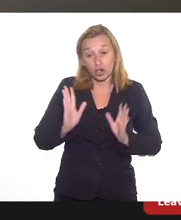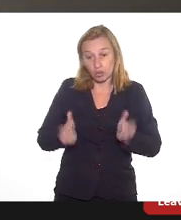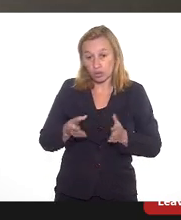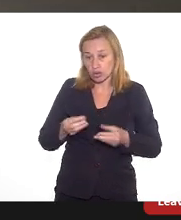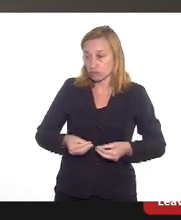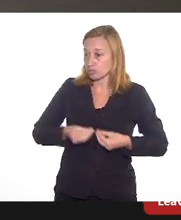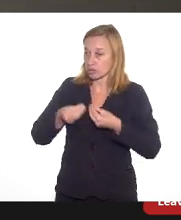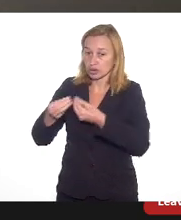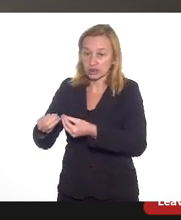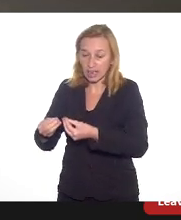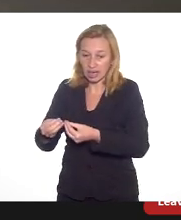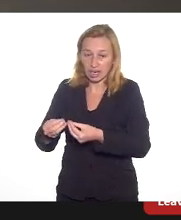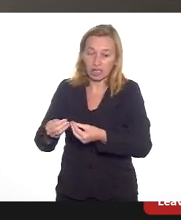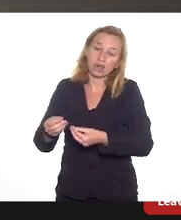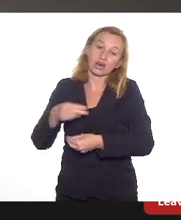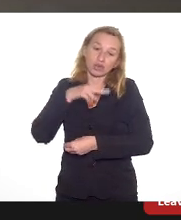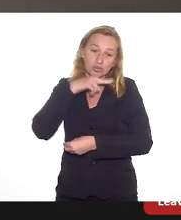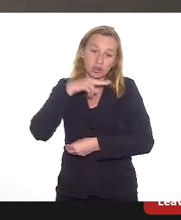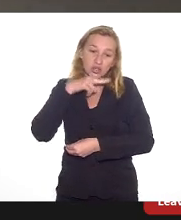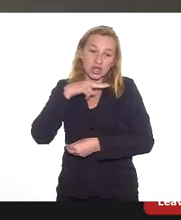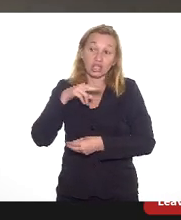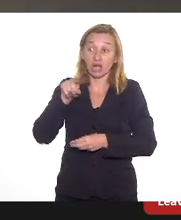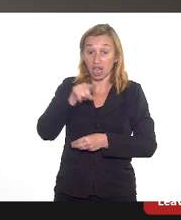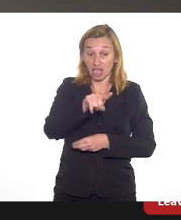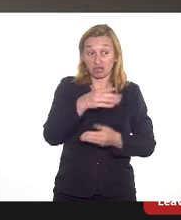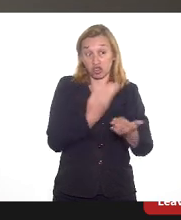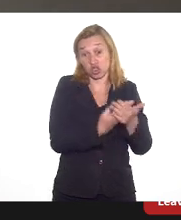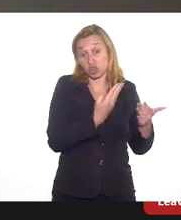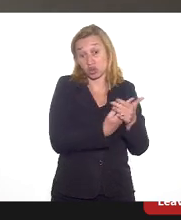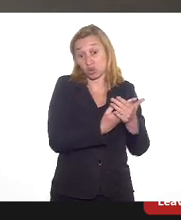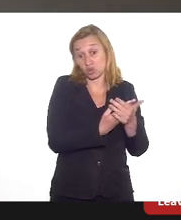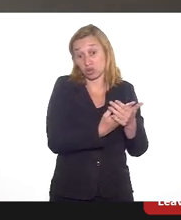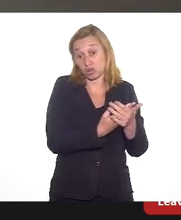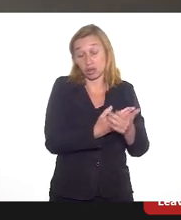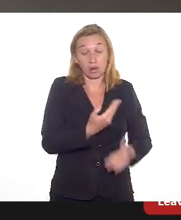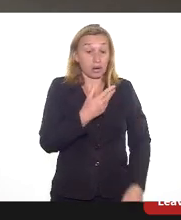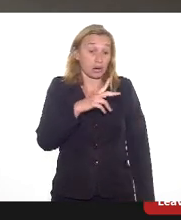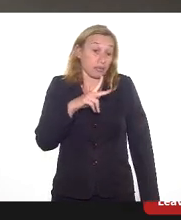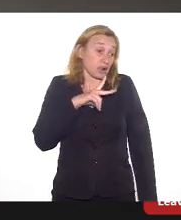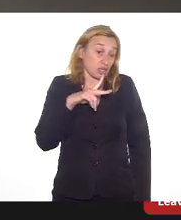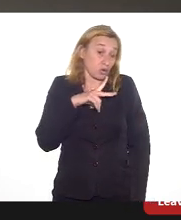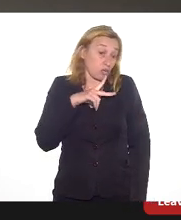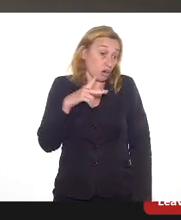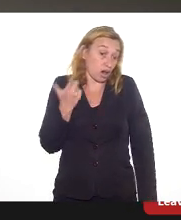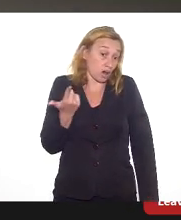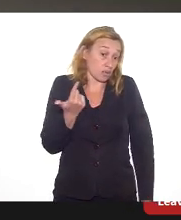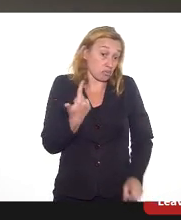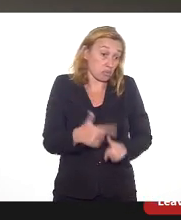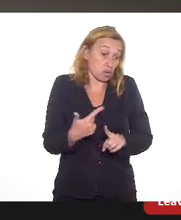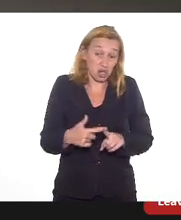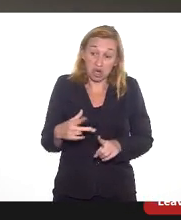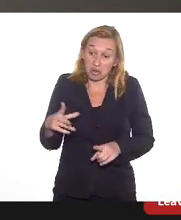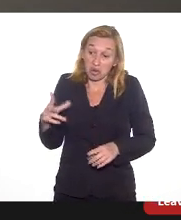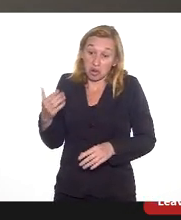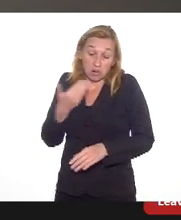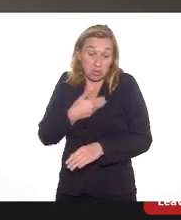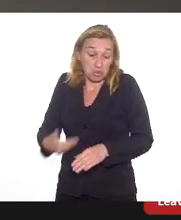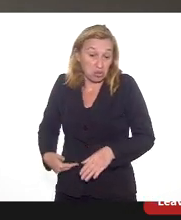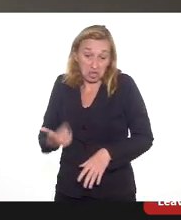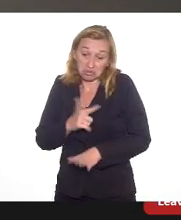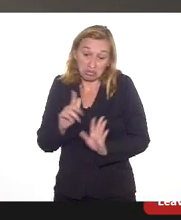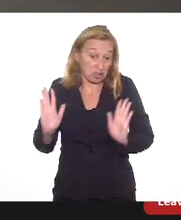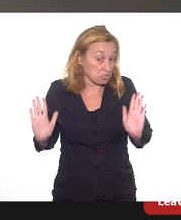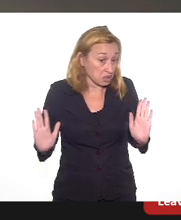que ser em colégio particular, porque acabou, né? Escola pública, a gente não consegue mais o nível que teve. E é essa luta que está todo